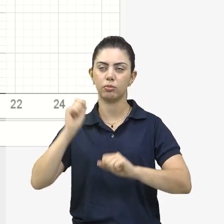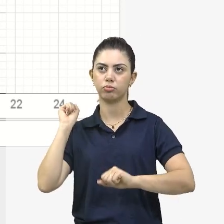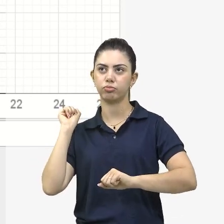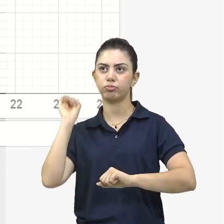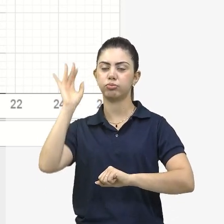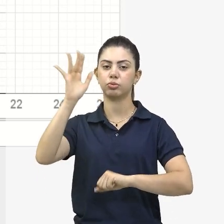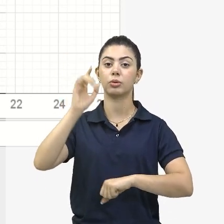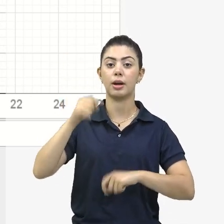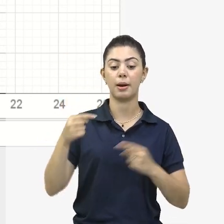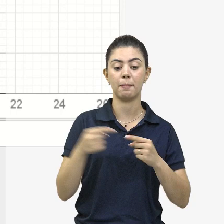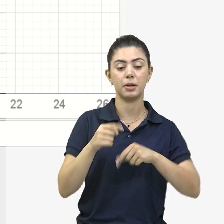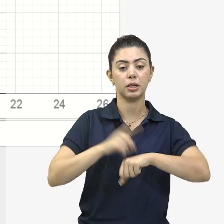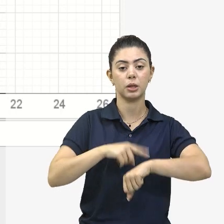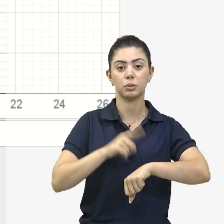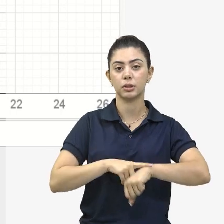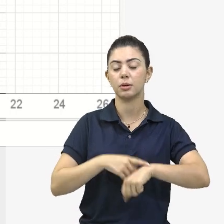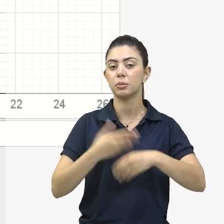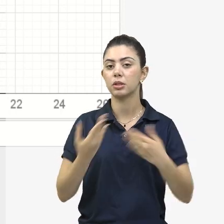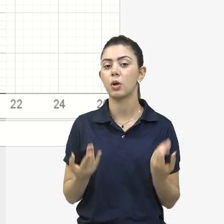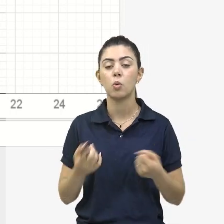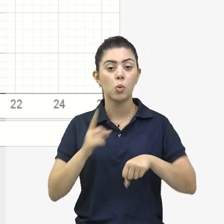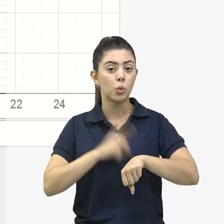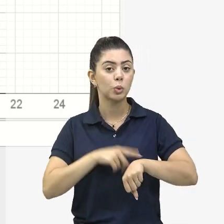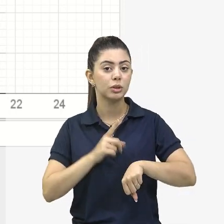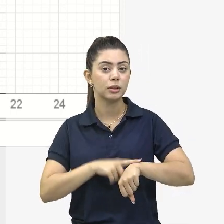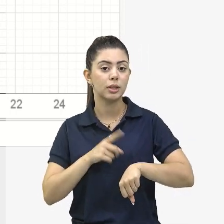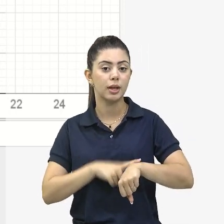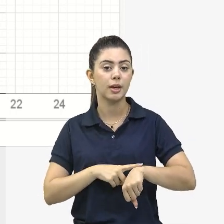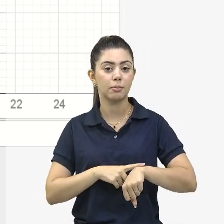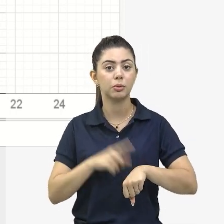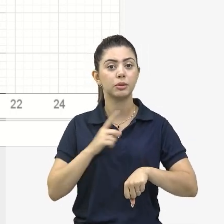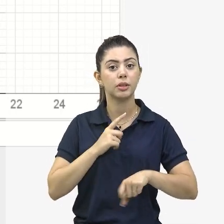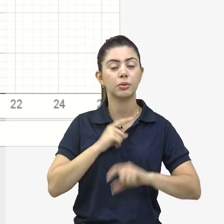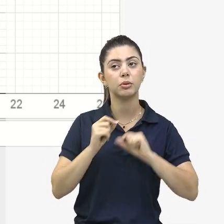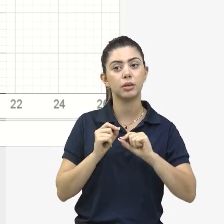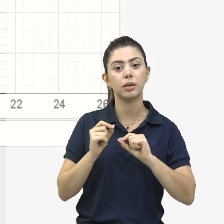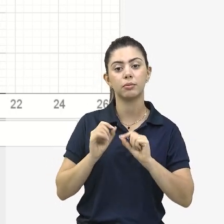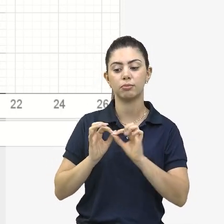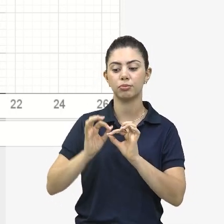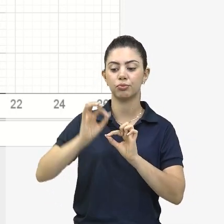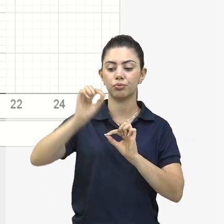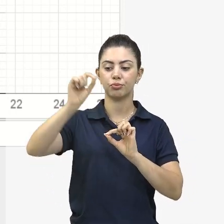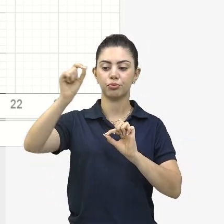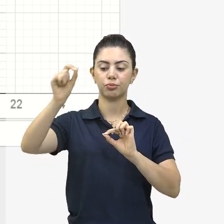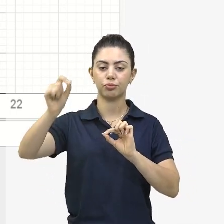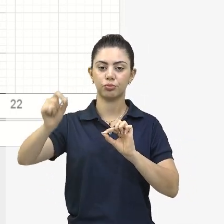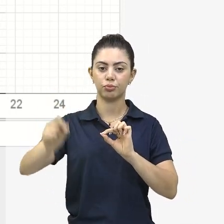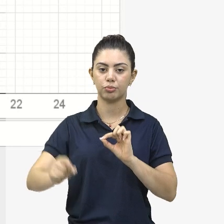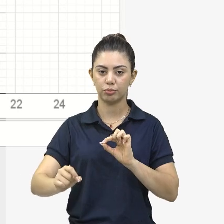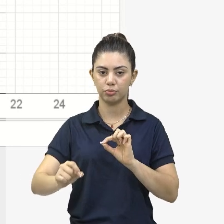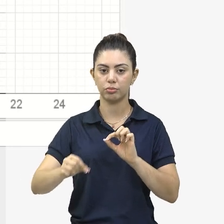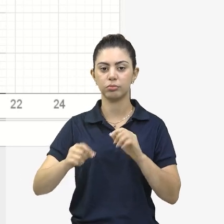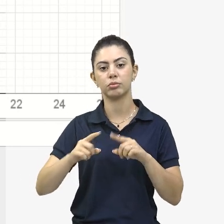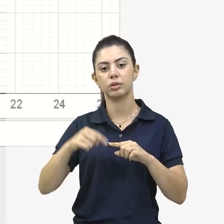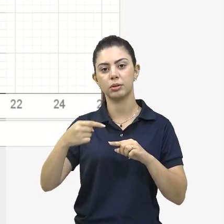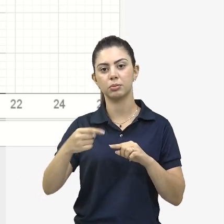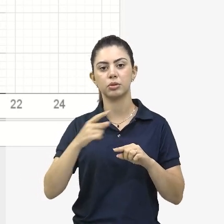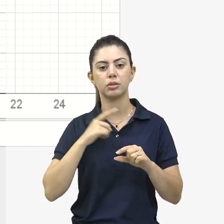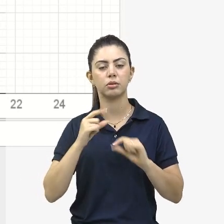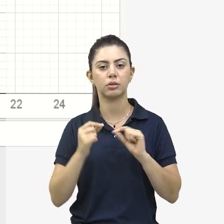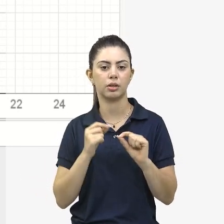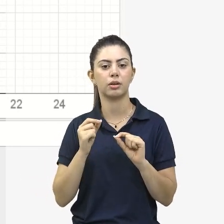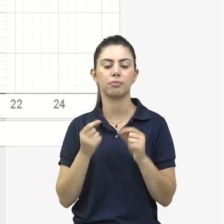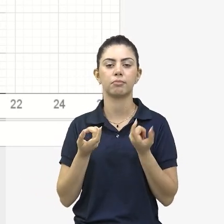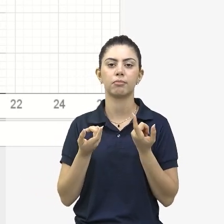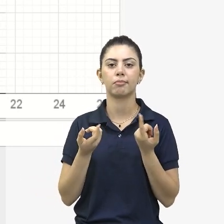função do tempo. Então, para cada instante, né, nós vamos ter uma posição aqui. Essas posições aqui elas vão se igualando de